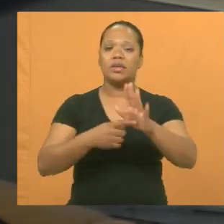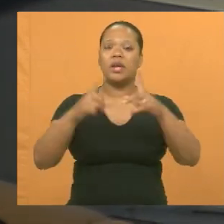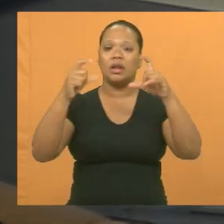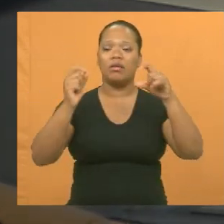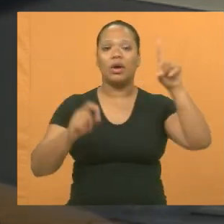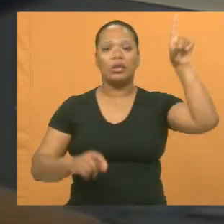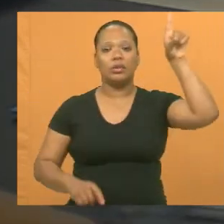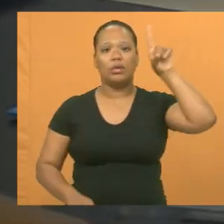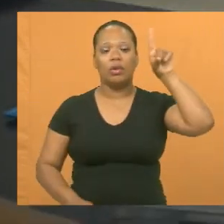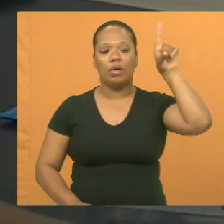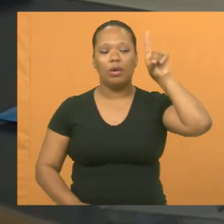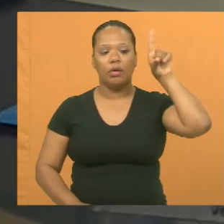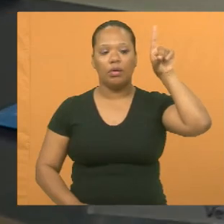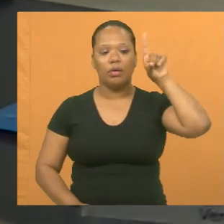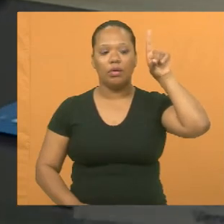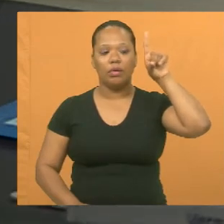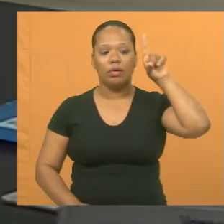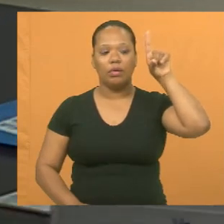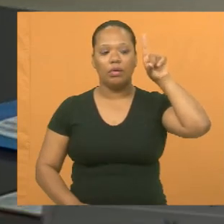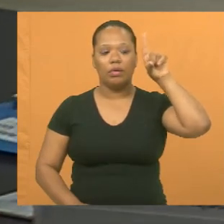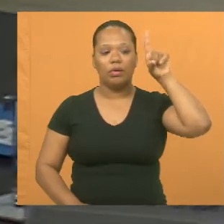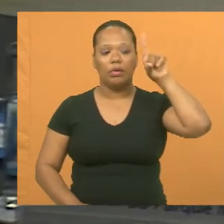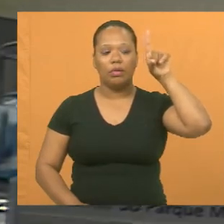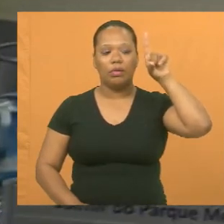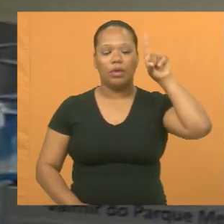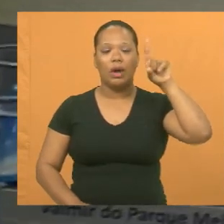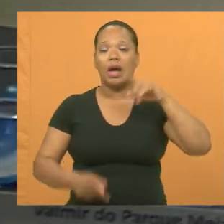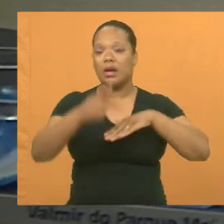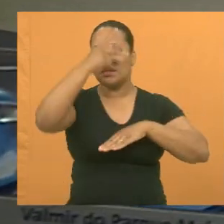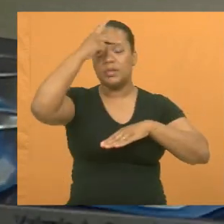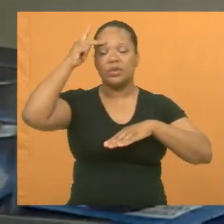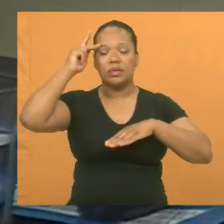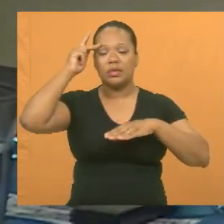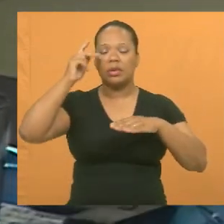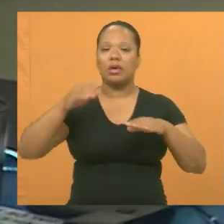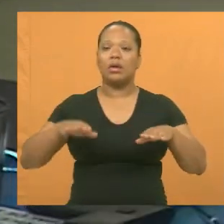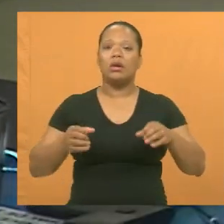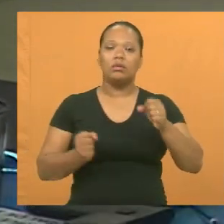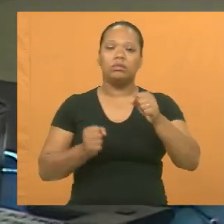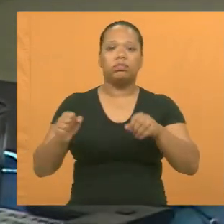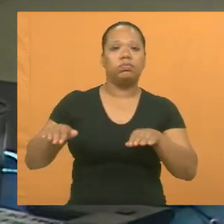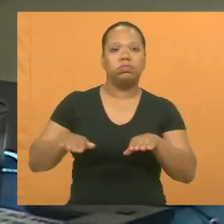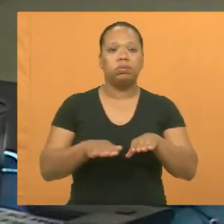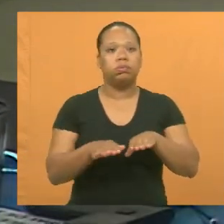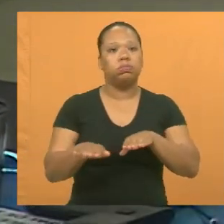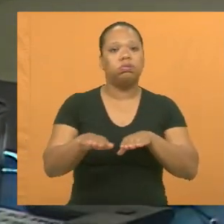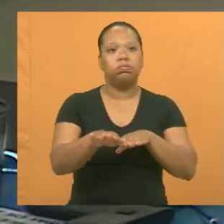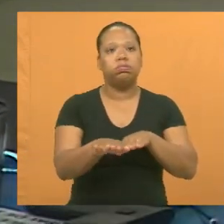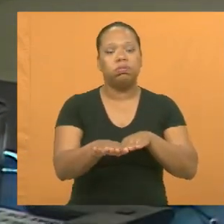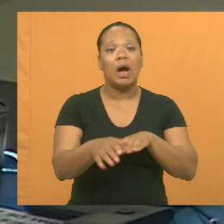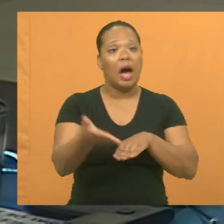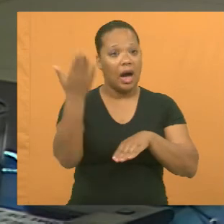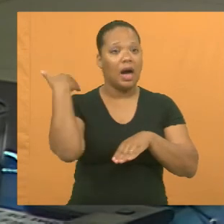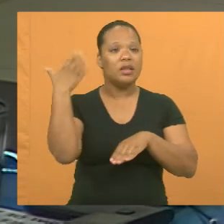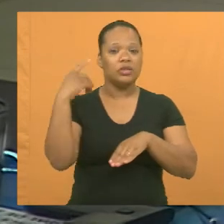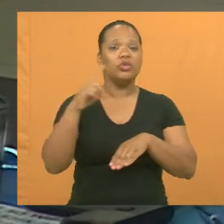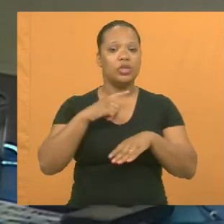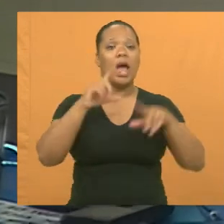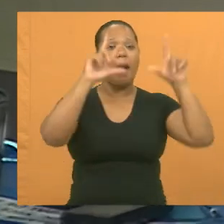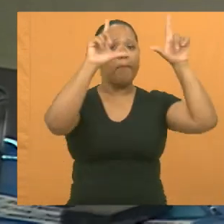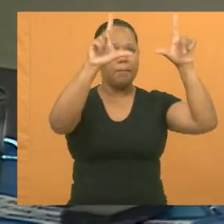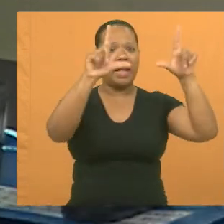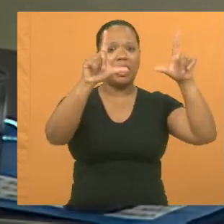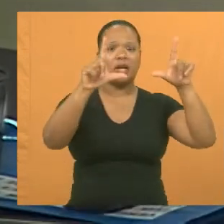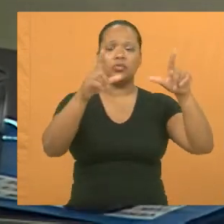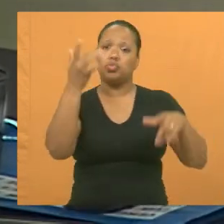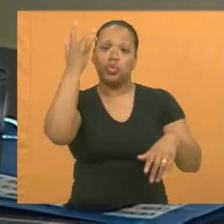condomínio. E aí eles estacionam o carro lá, só que não tem placa. Tinha placa, tiraram a placa, não sei